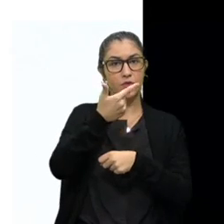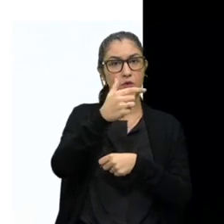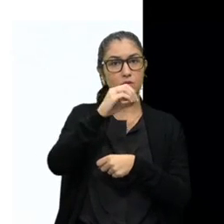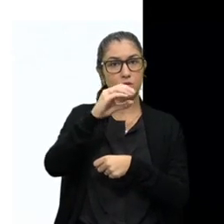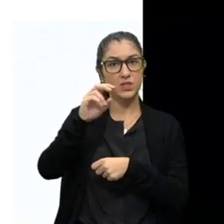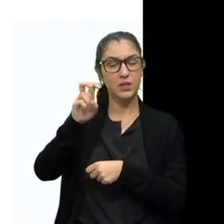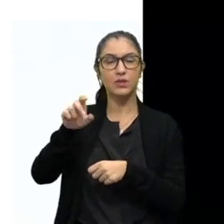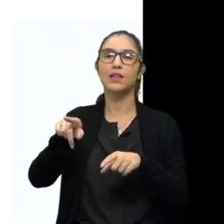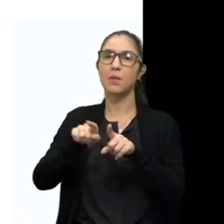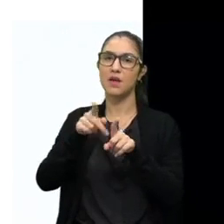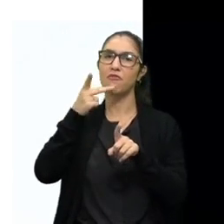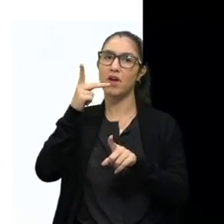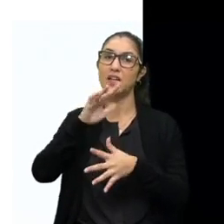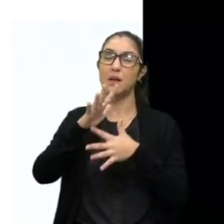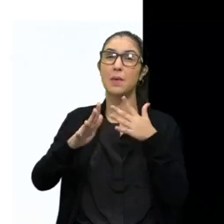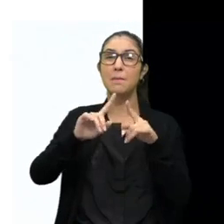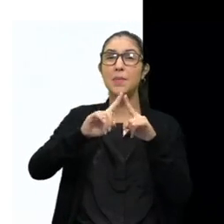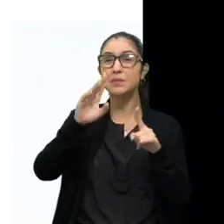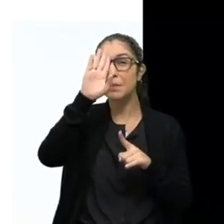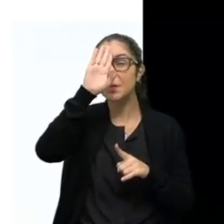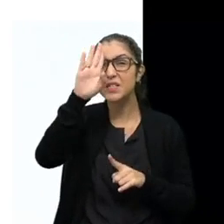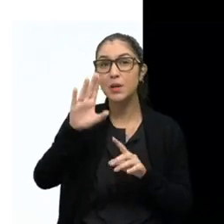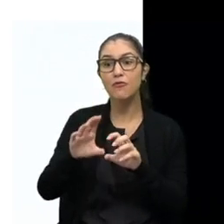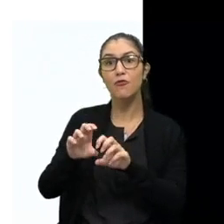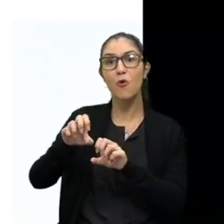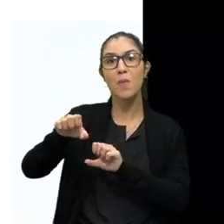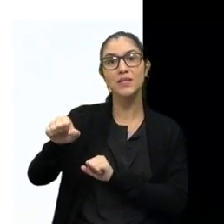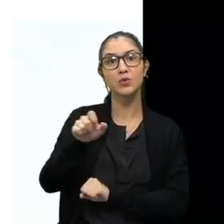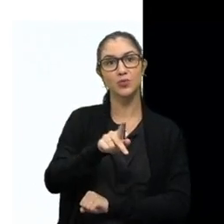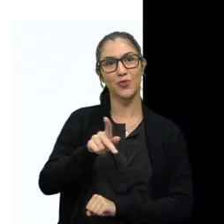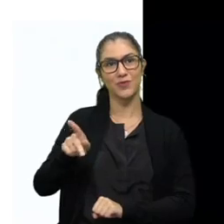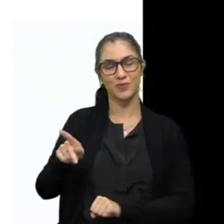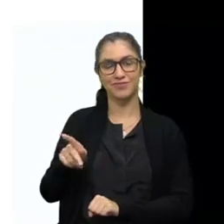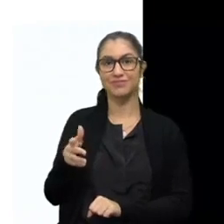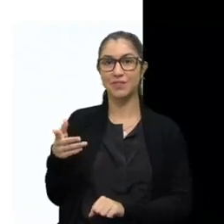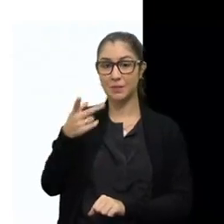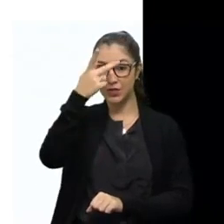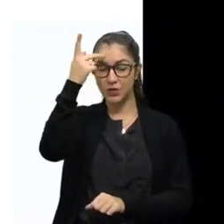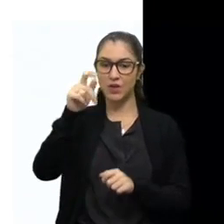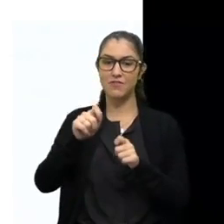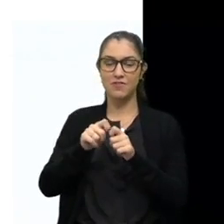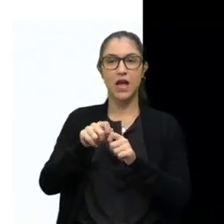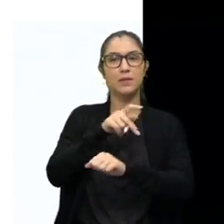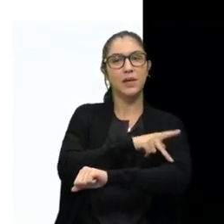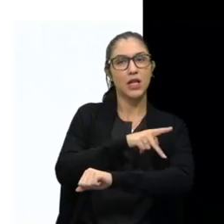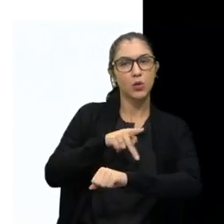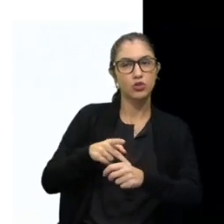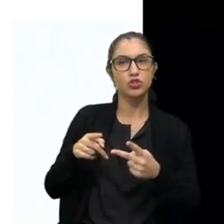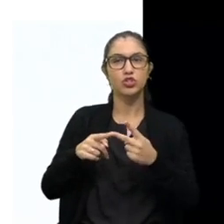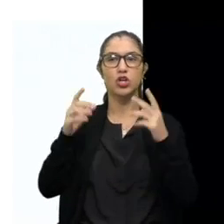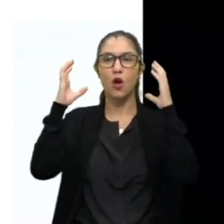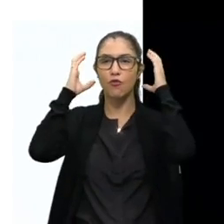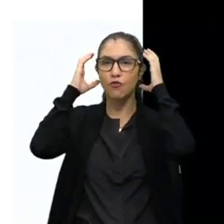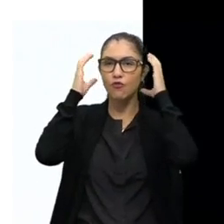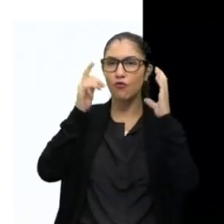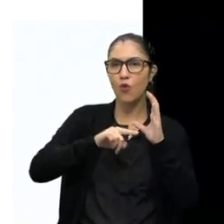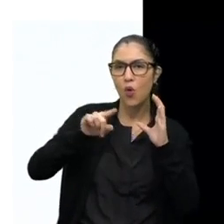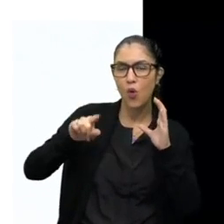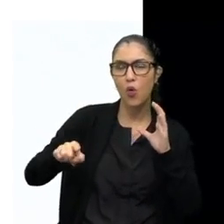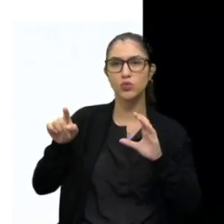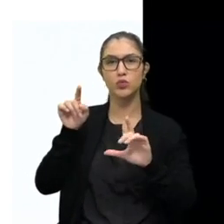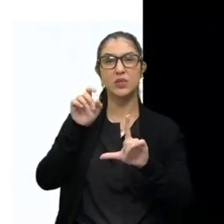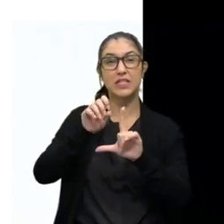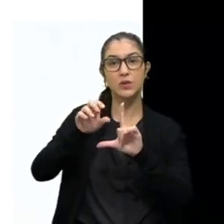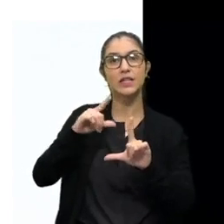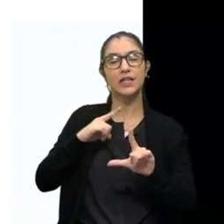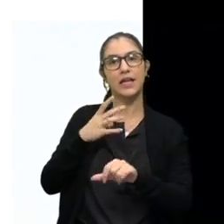fala também da Libras, mas principalmente na formação de professores. É por isso que quem faz pedagogia, fono, licenciaturas,